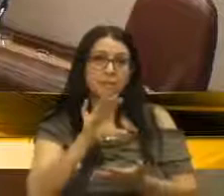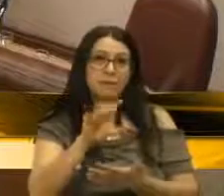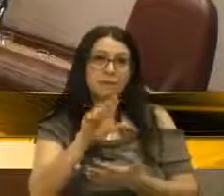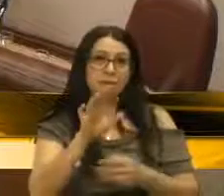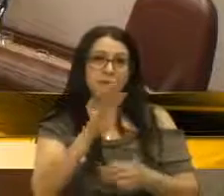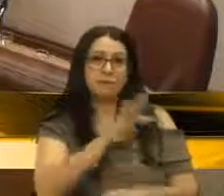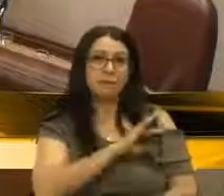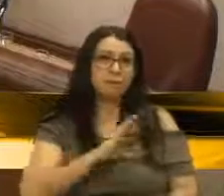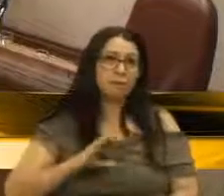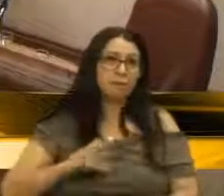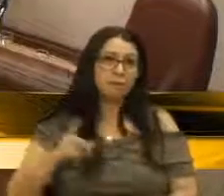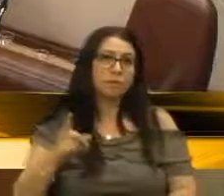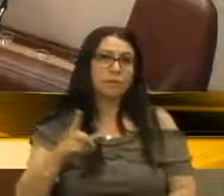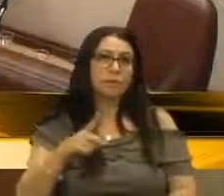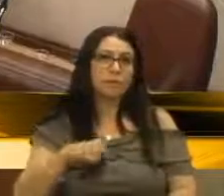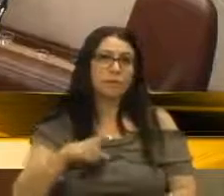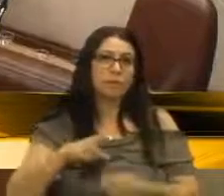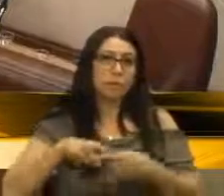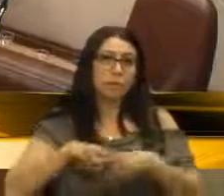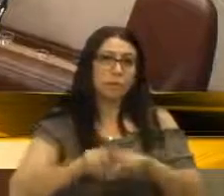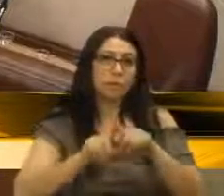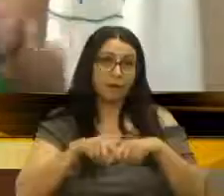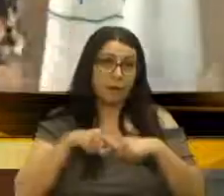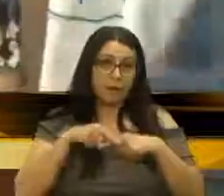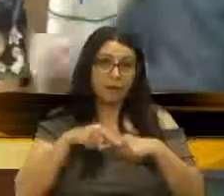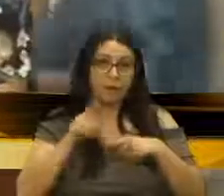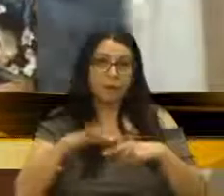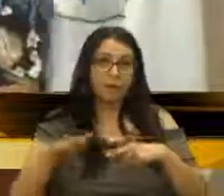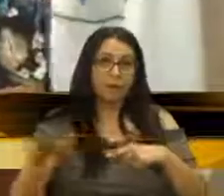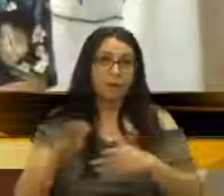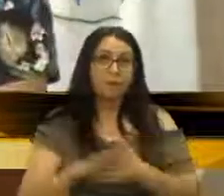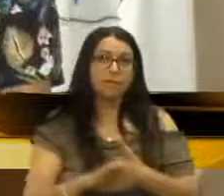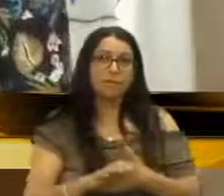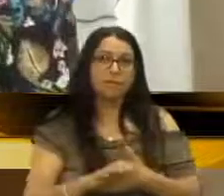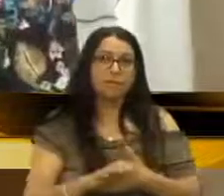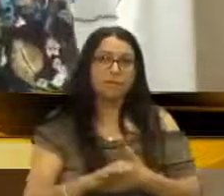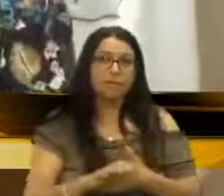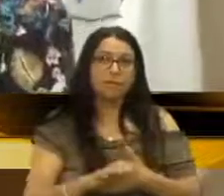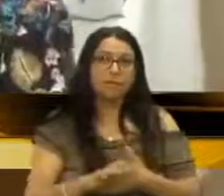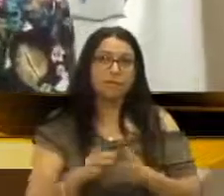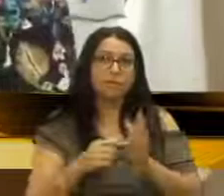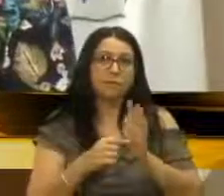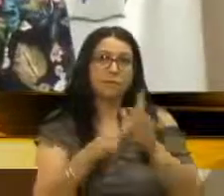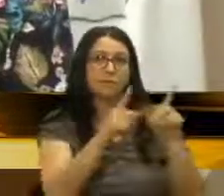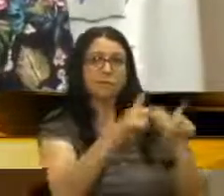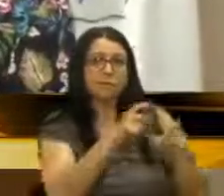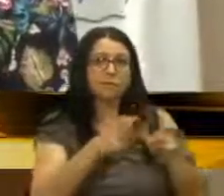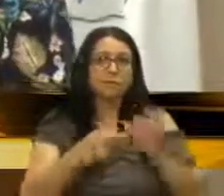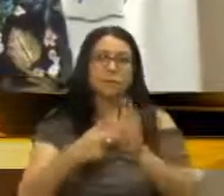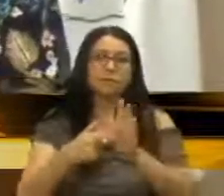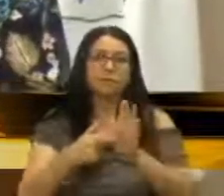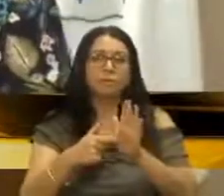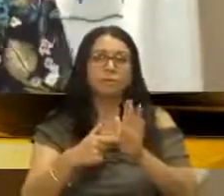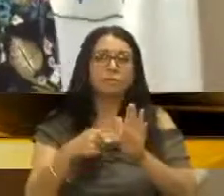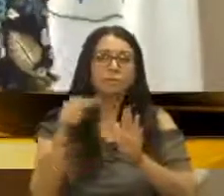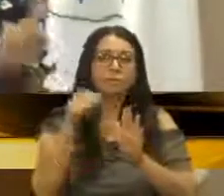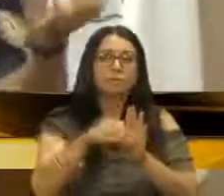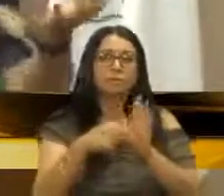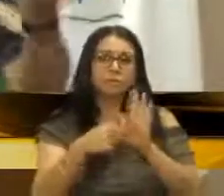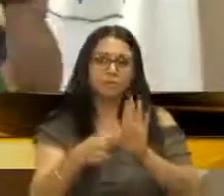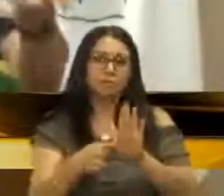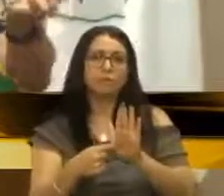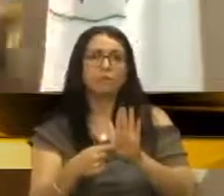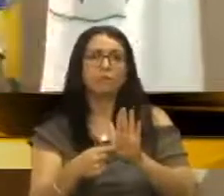flores da cunha tem o parquinho na banca para as crianças onde eu vou a registrar aqui vou ter umas fotos ou fazer umas fotos vou trazer esse plenário